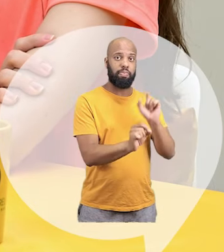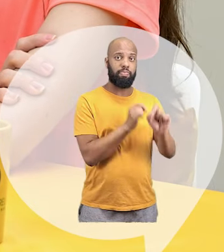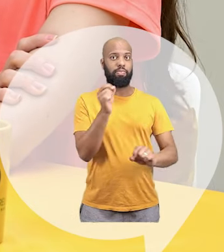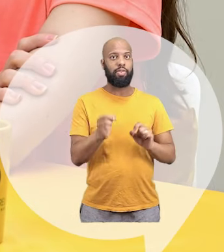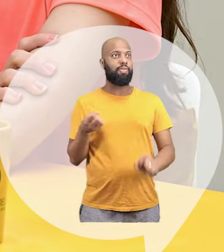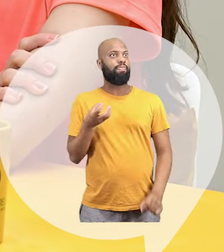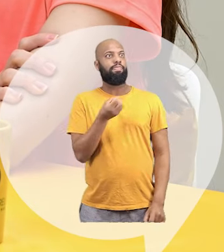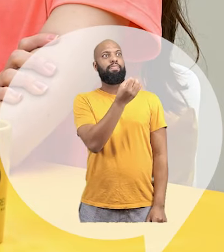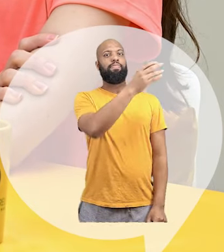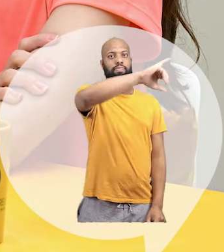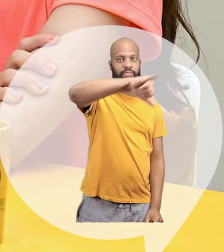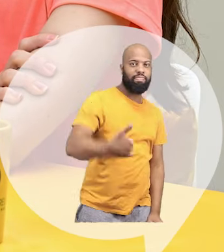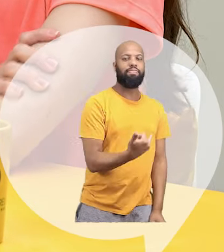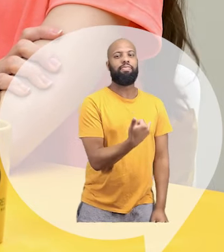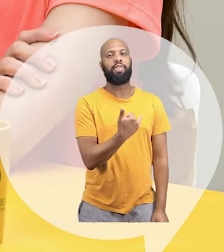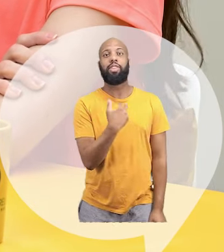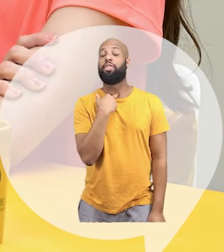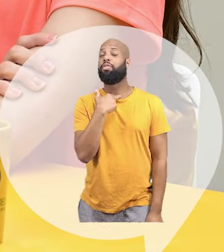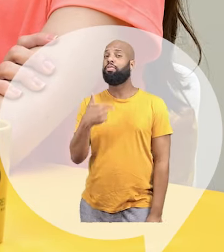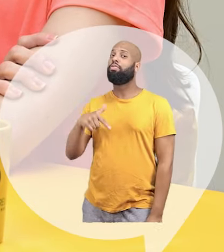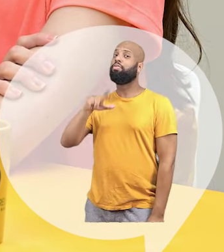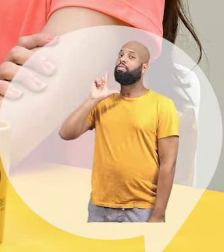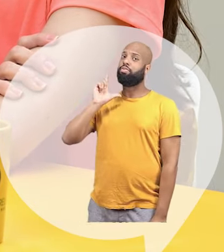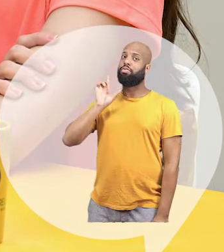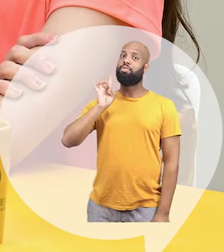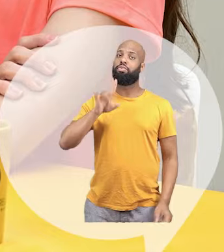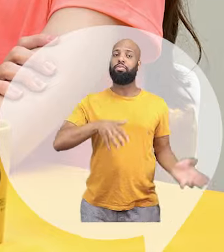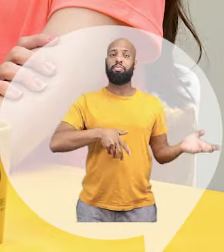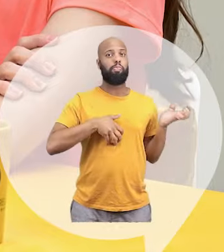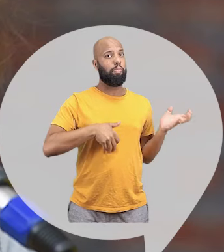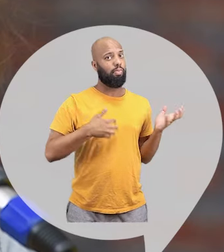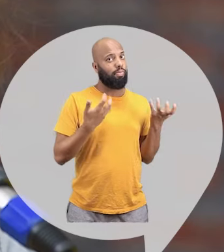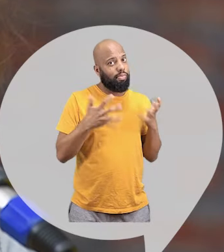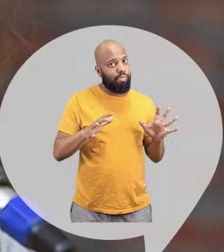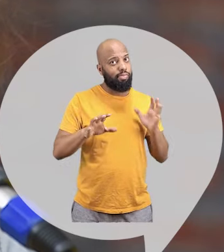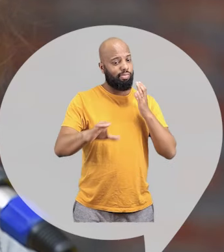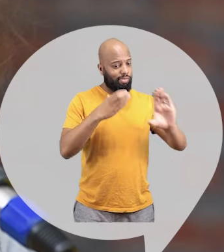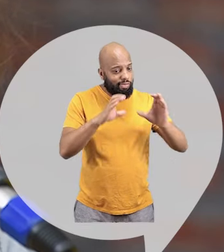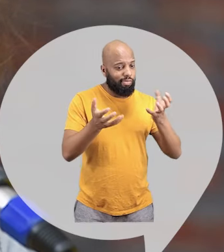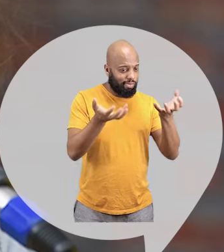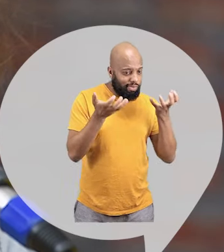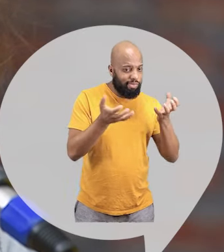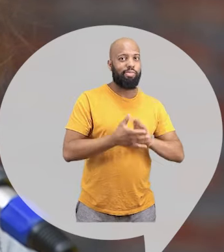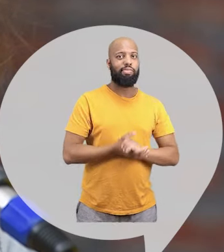Aventura e não vale aquela que você cantou ali antes que é só instrumental